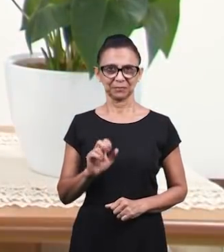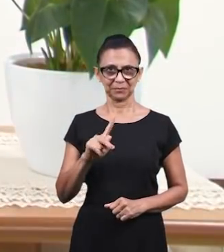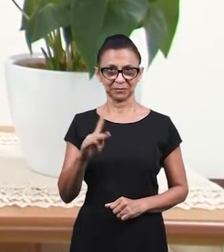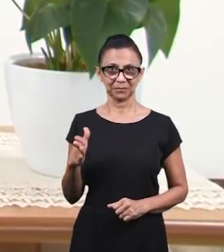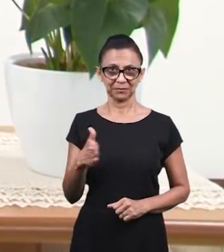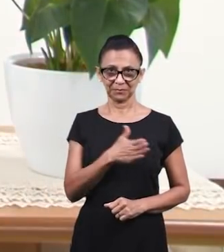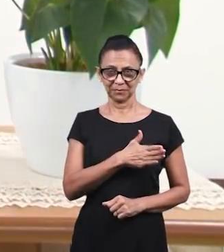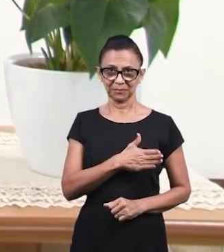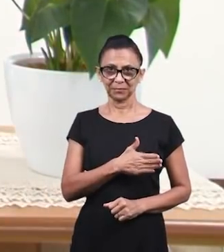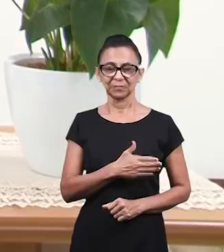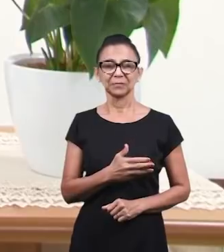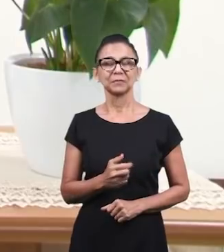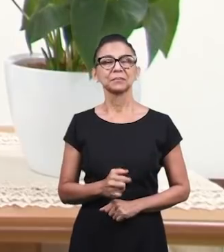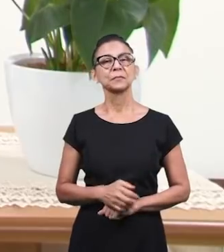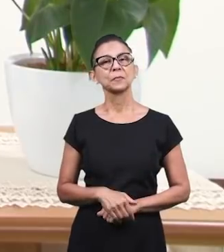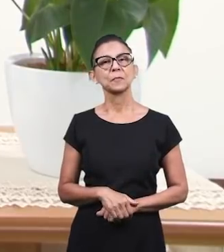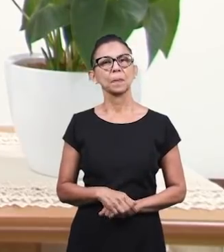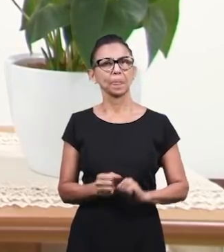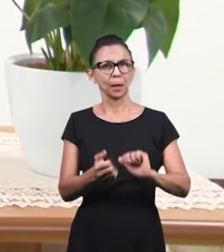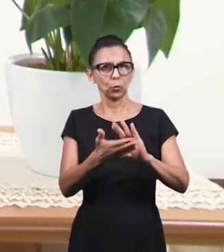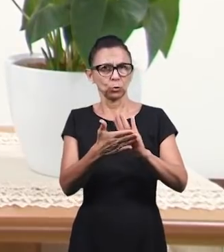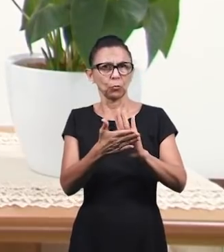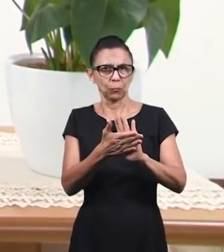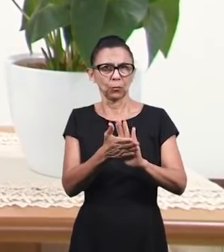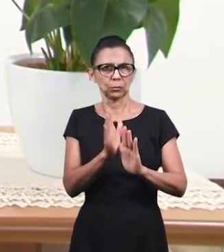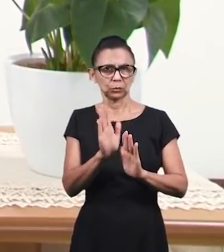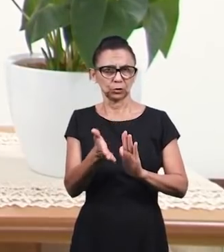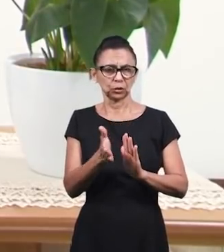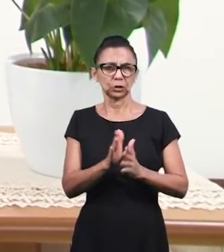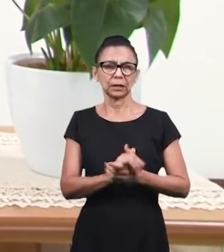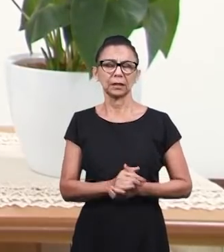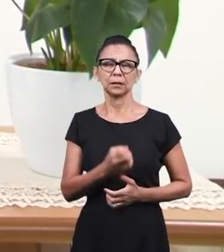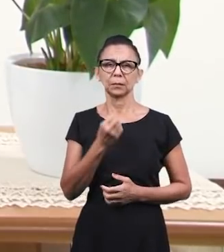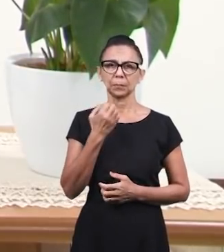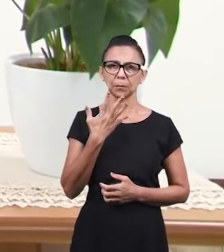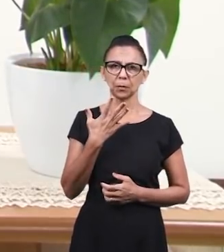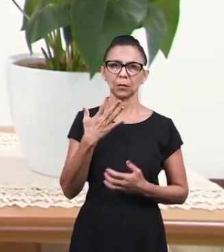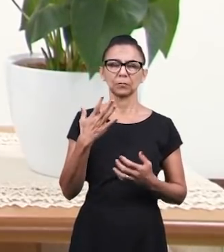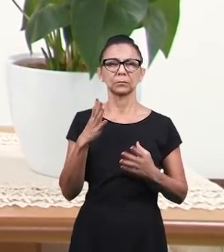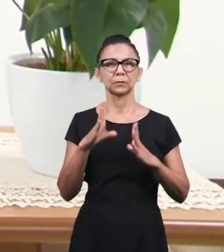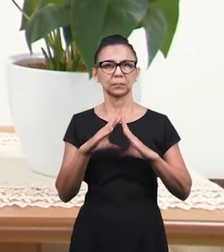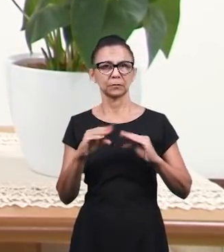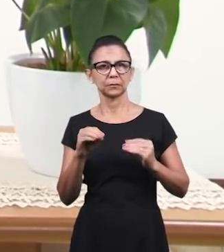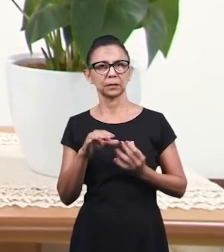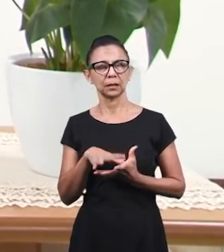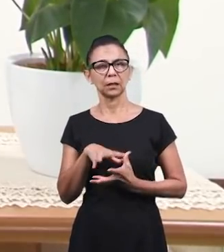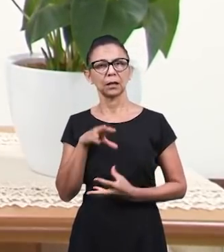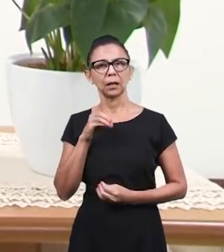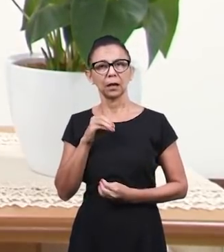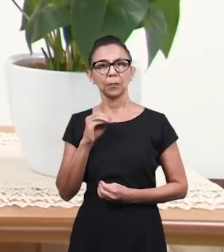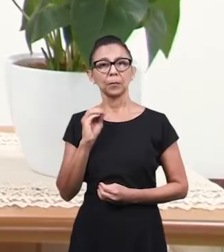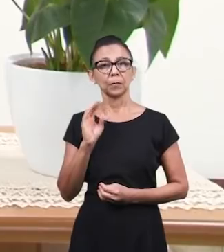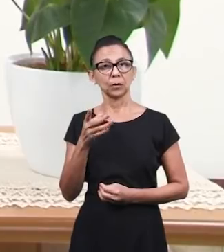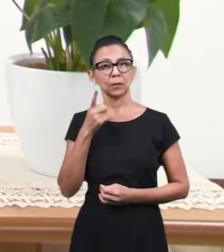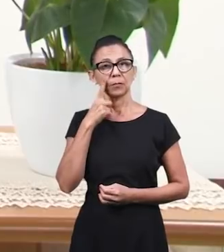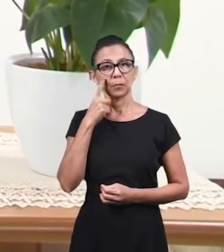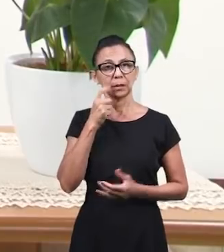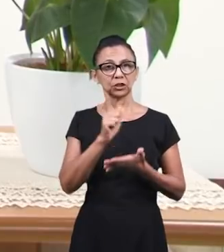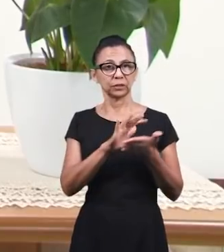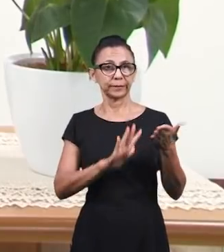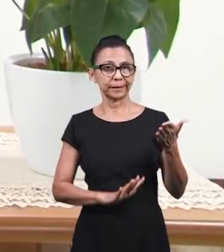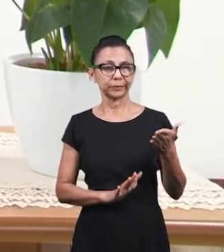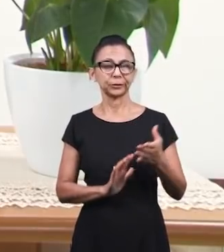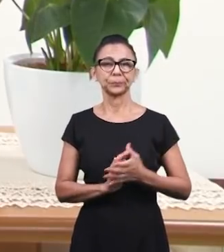mim. Muito bem, irmãos, já louvamos ao Senhor, o louvor que edifica a nossa alma, que traz refrigério, mas vamos agora à nossa tarefa